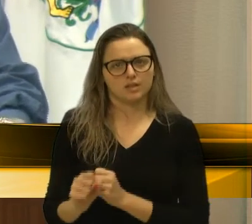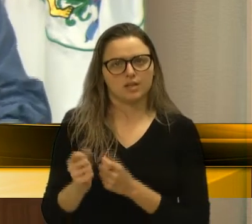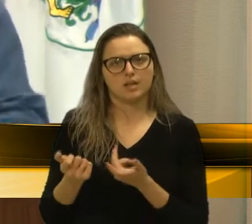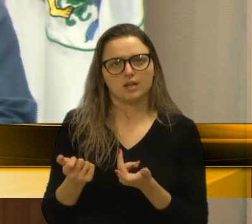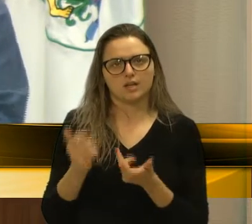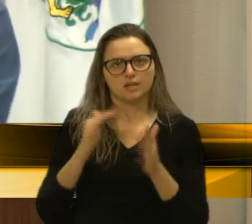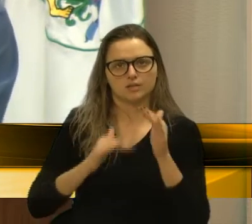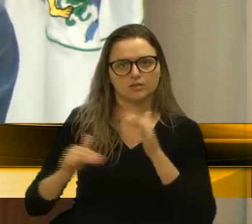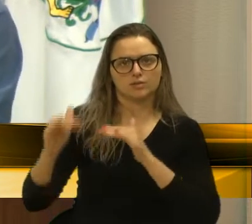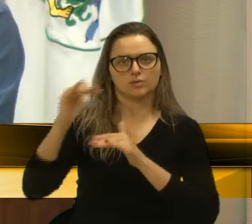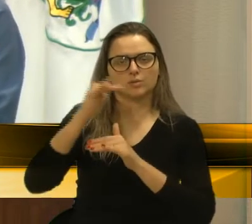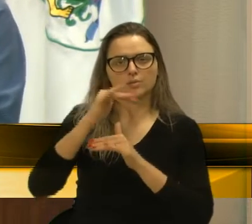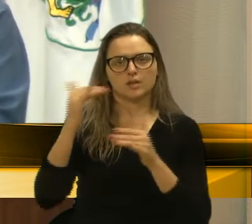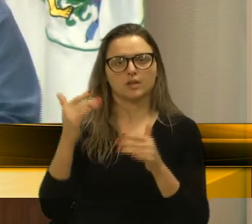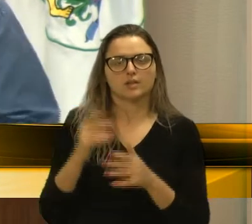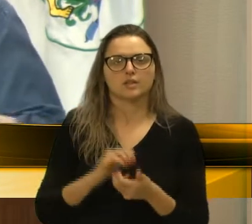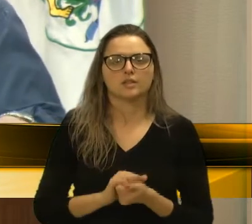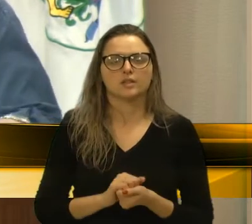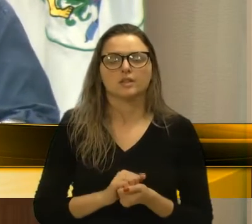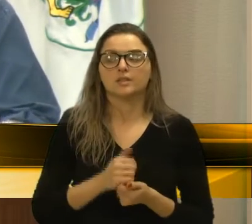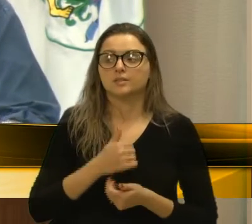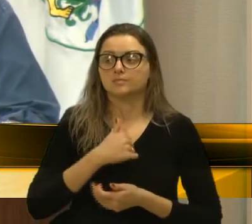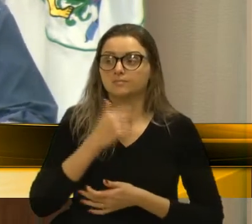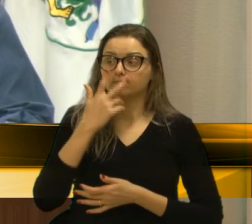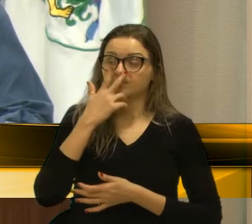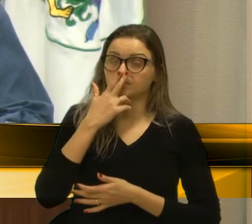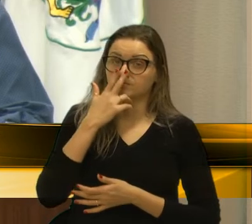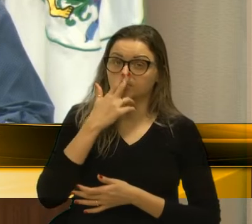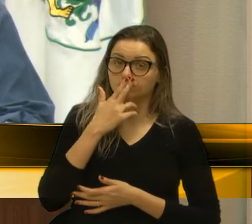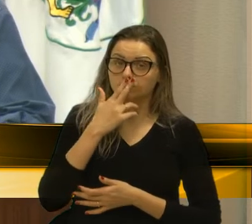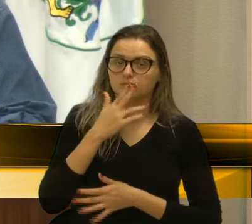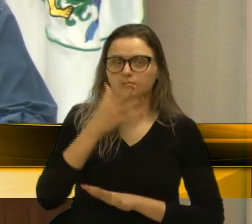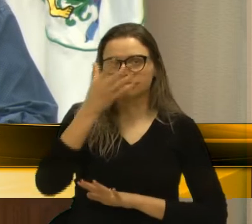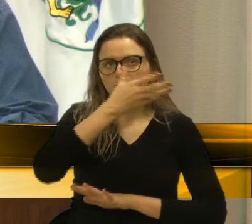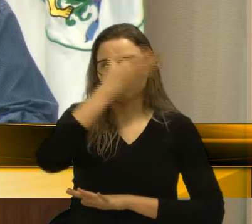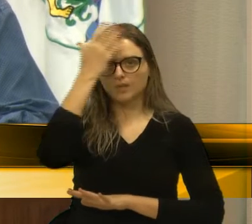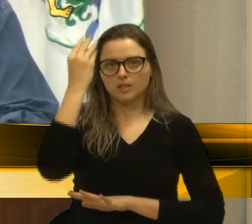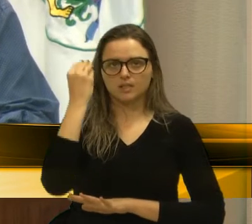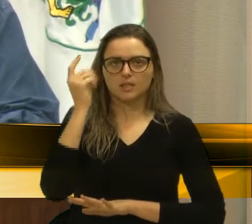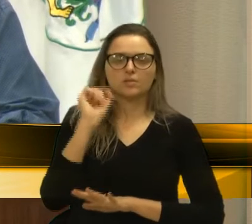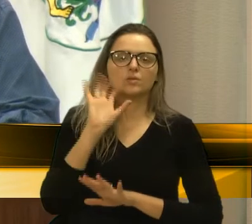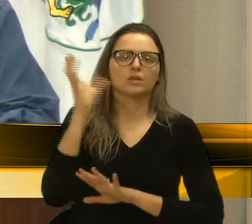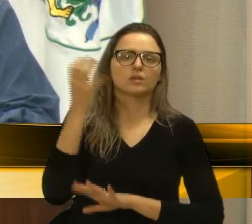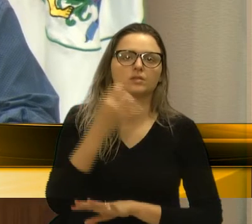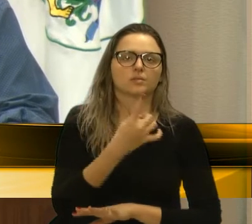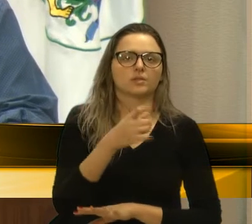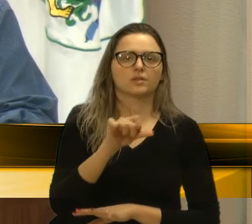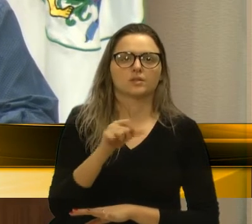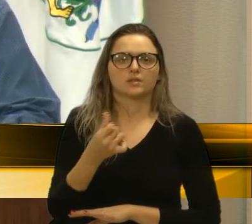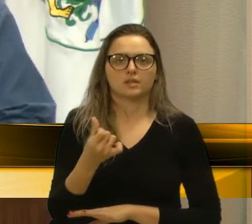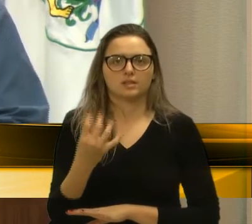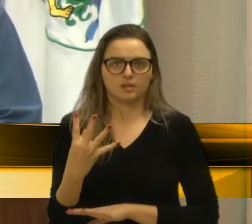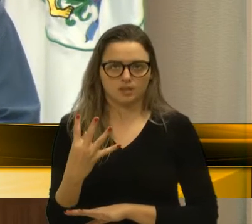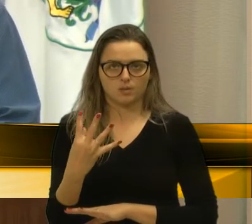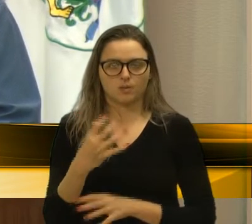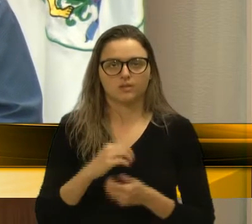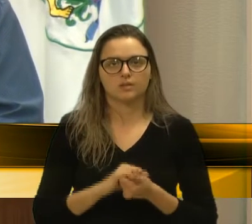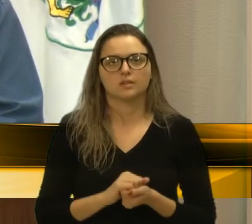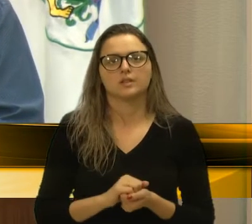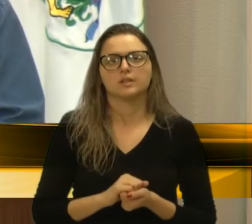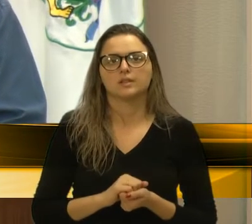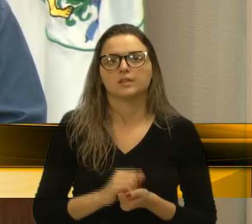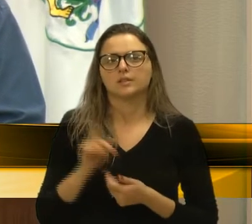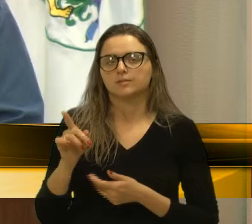nosso país, e parece que esquecem, né, do que aconteceu em 1964. Pois não, vereadora Denise?